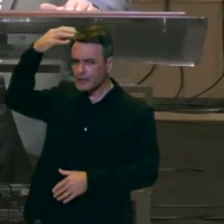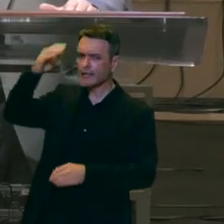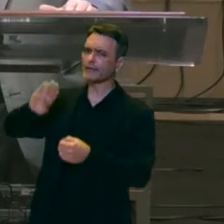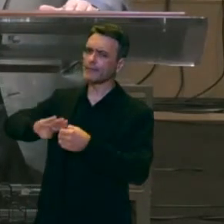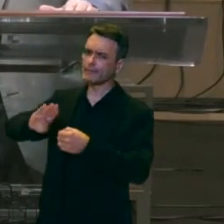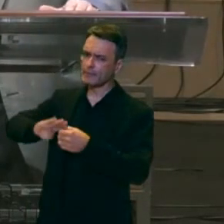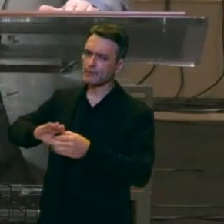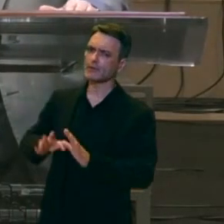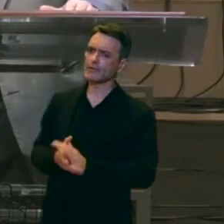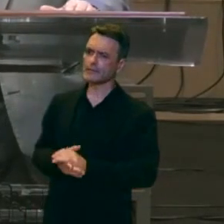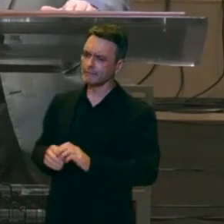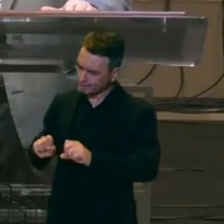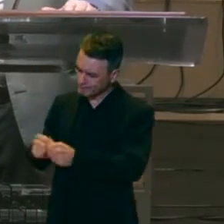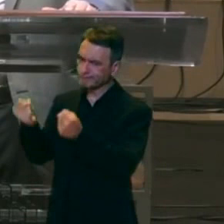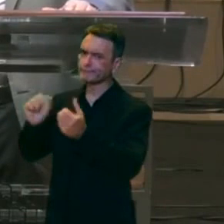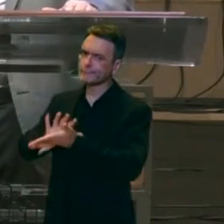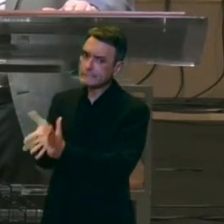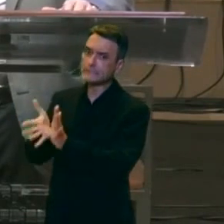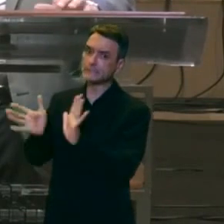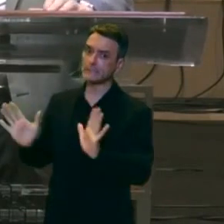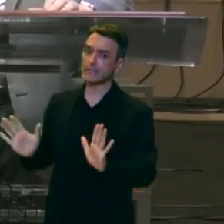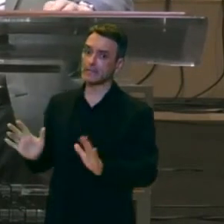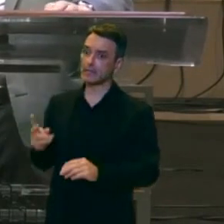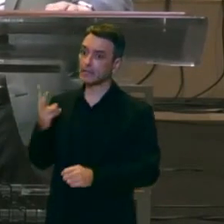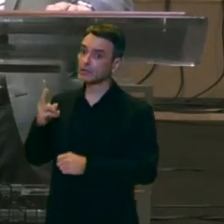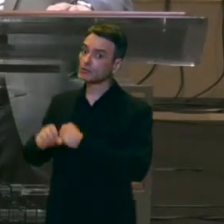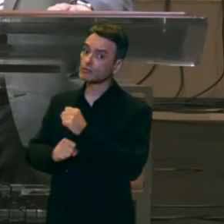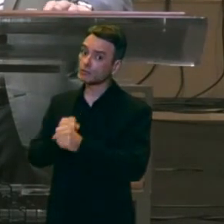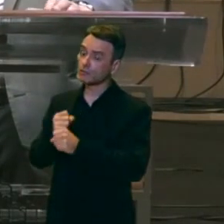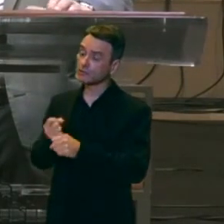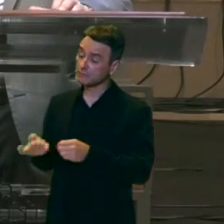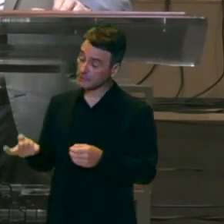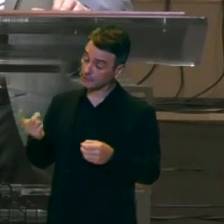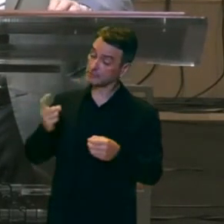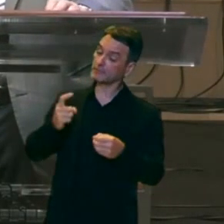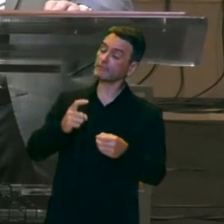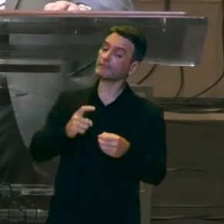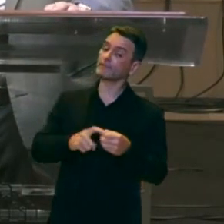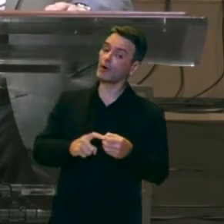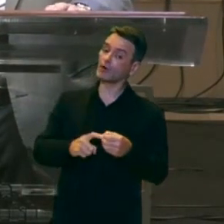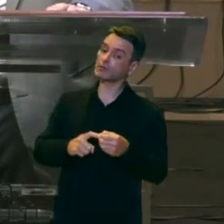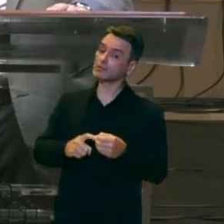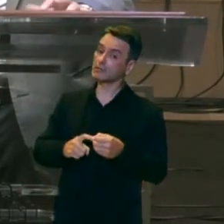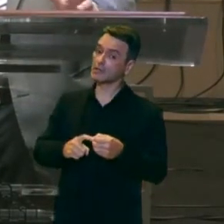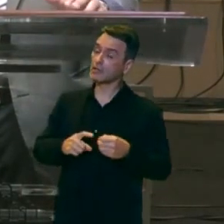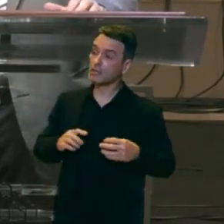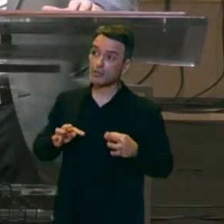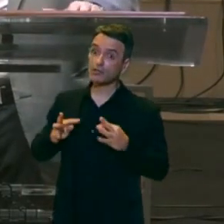Babilônia. Em 2 anos trarei de volta a este lugar todos